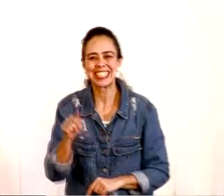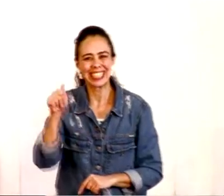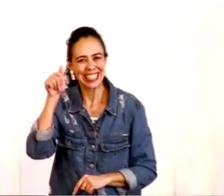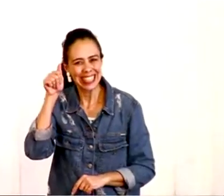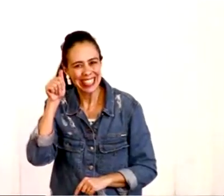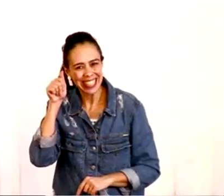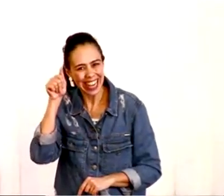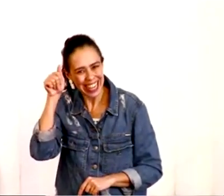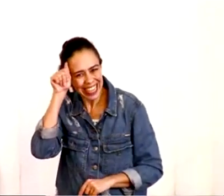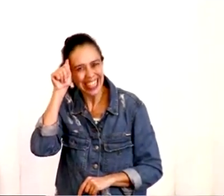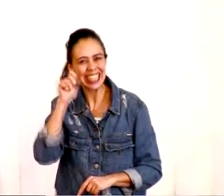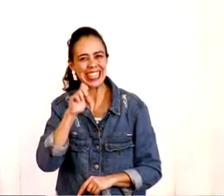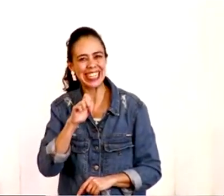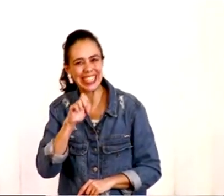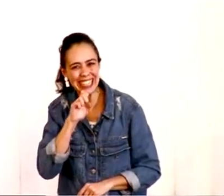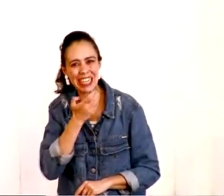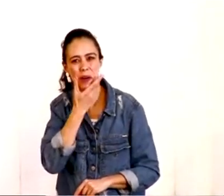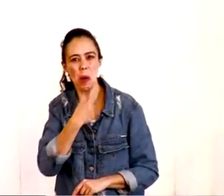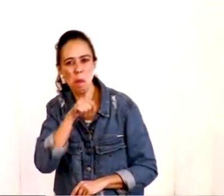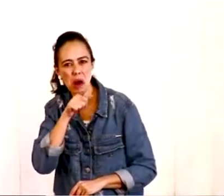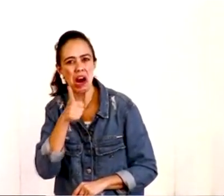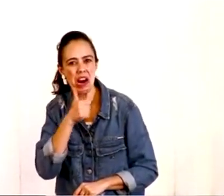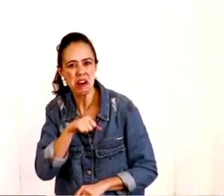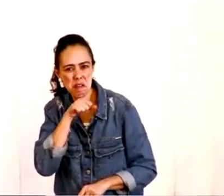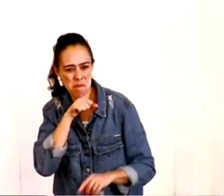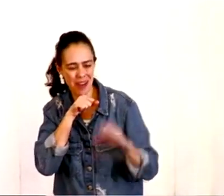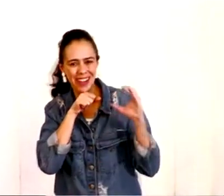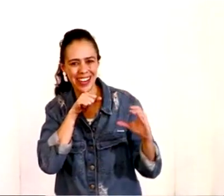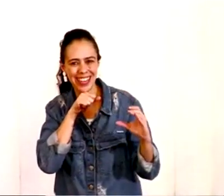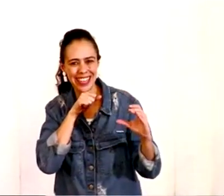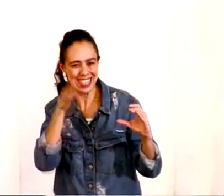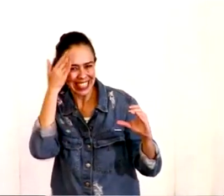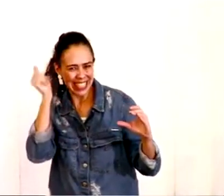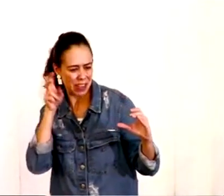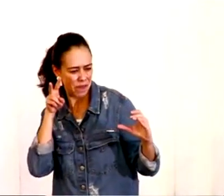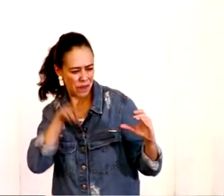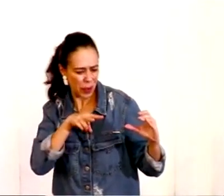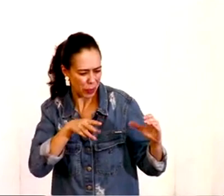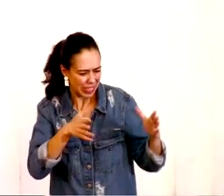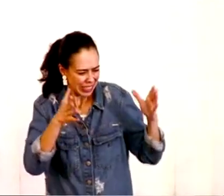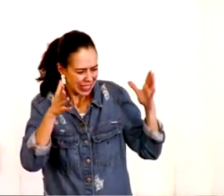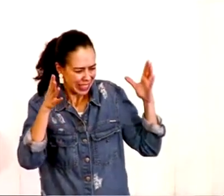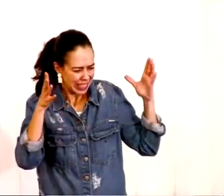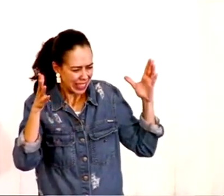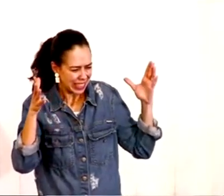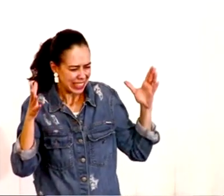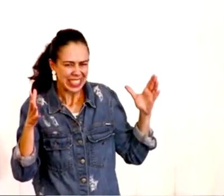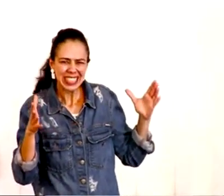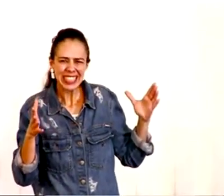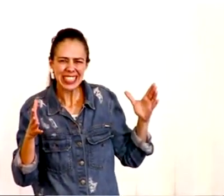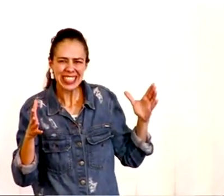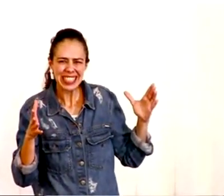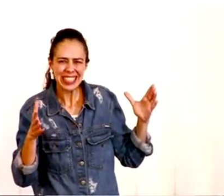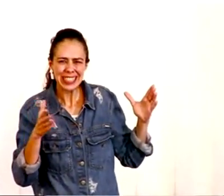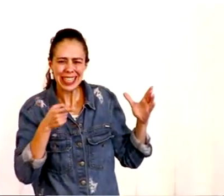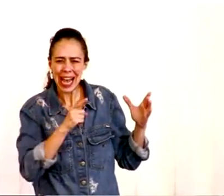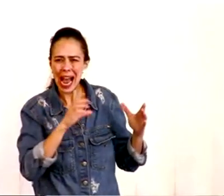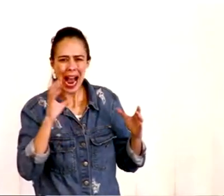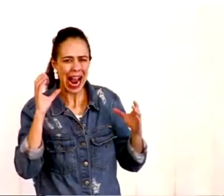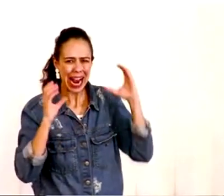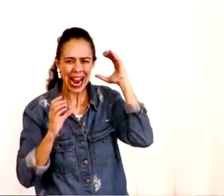da mulher. Não era esse que de fato seria a descendência do Cristo que pisaria na cabeça da